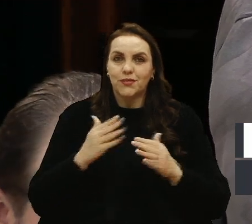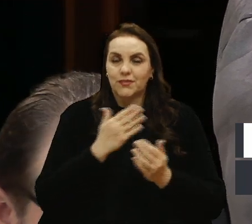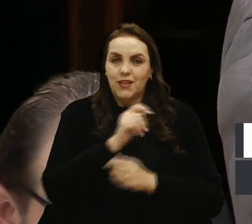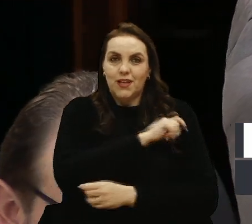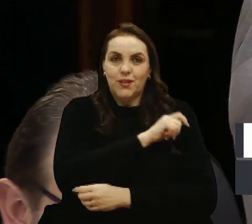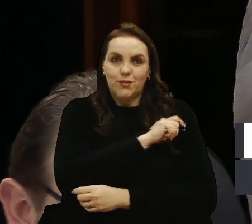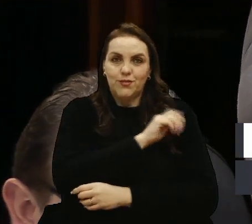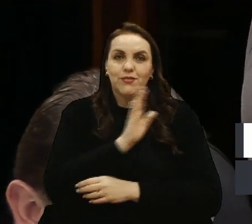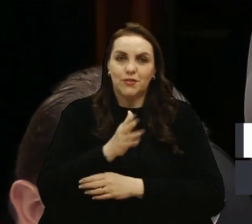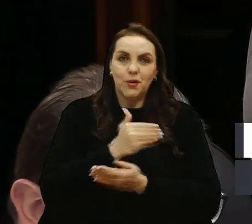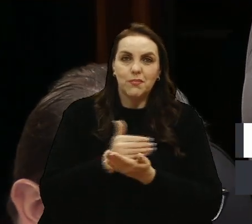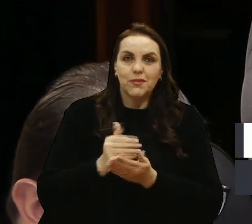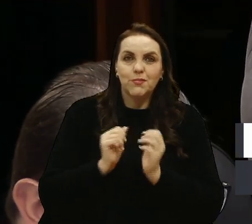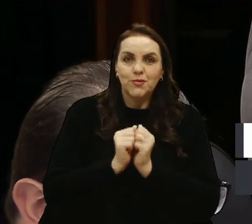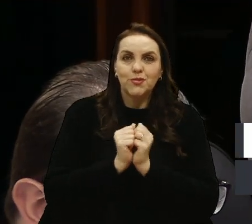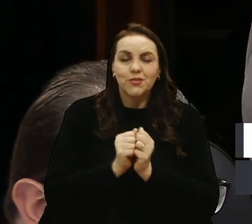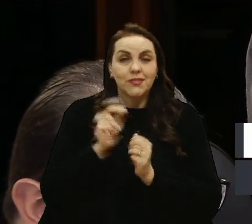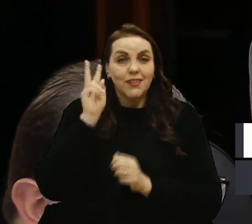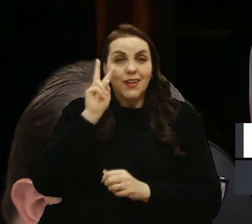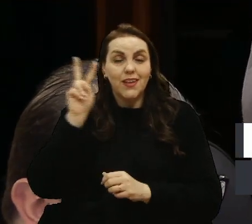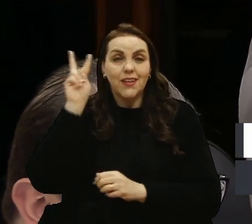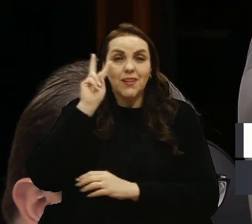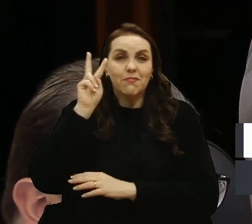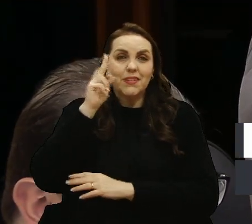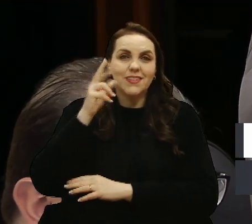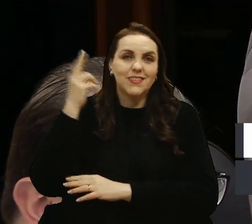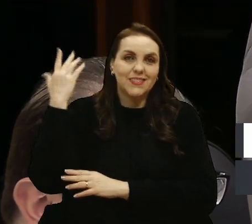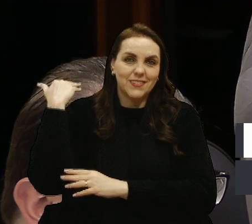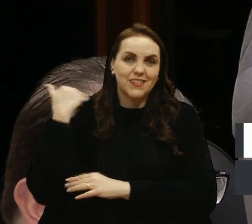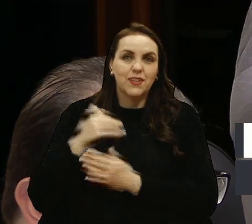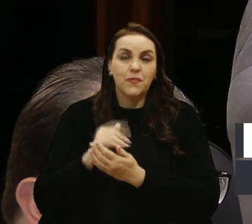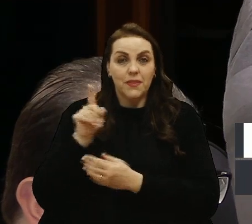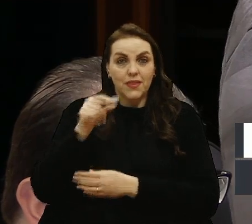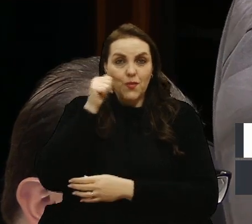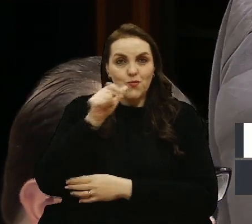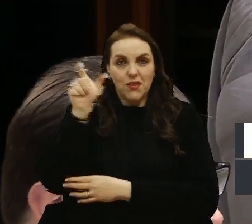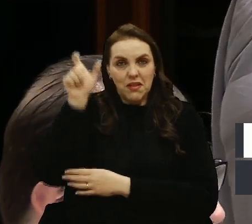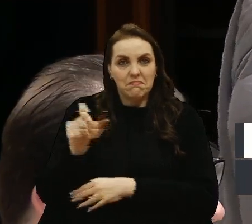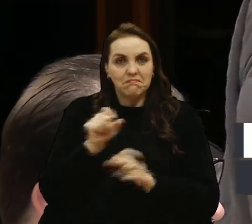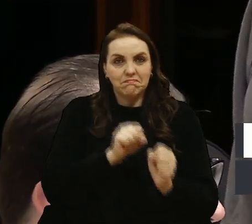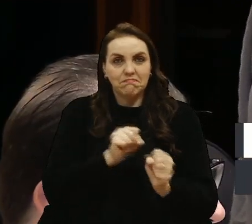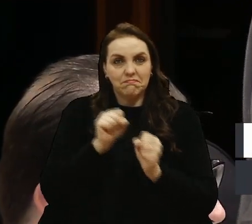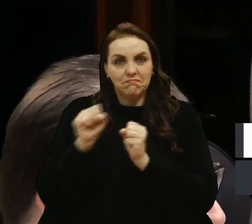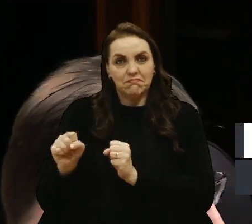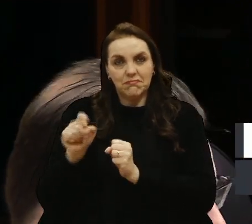e, enfim, muitas lembranças. Hoje, essa mulher potente